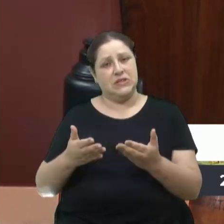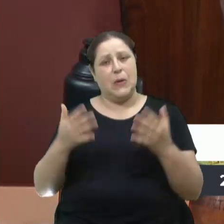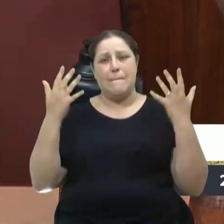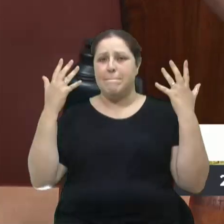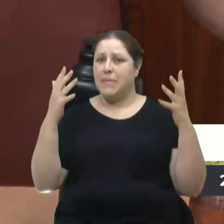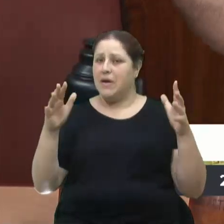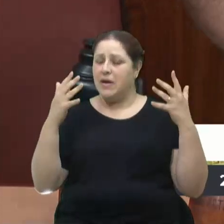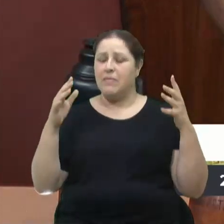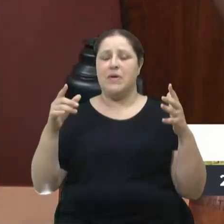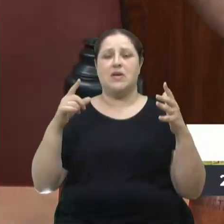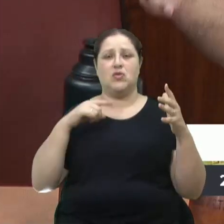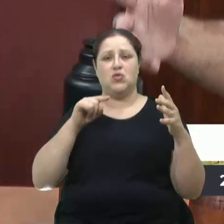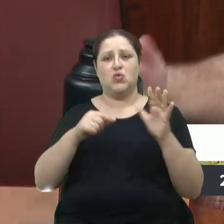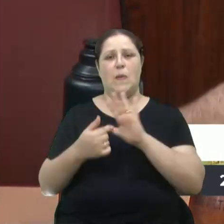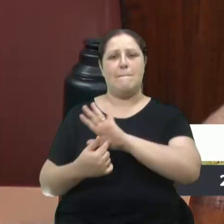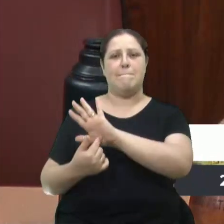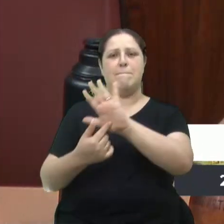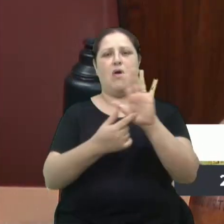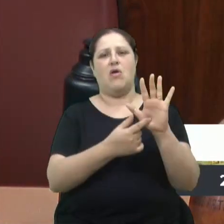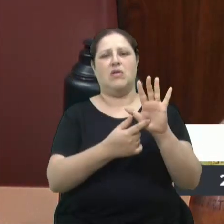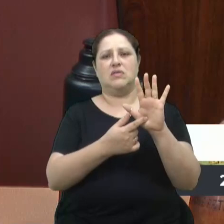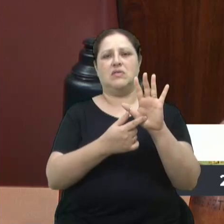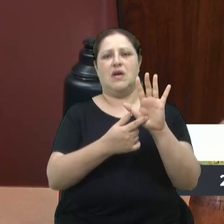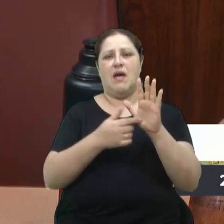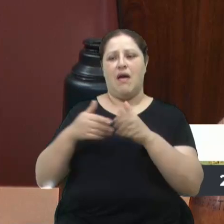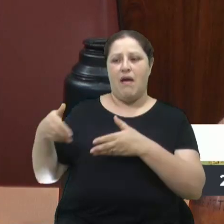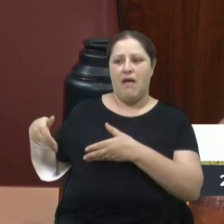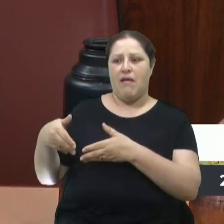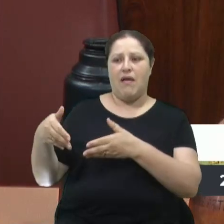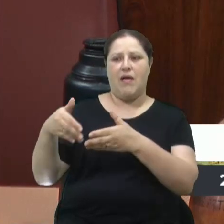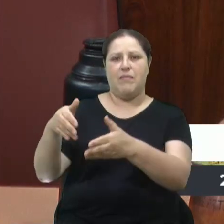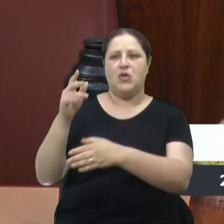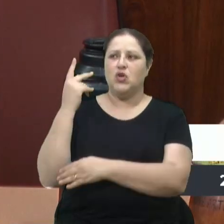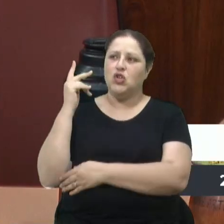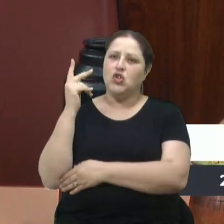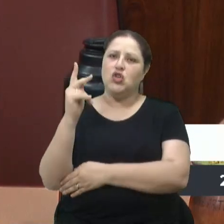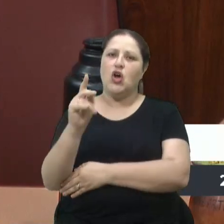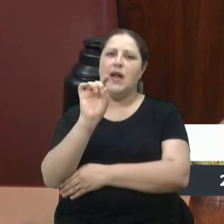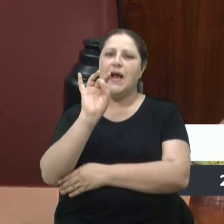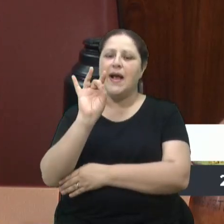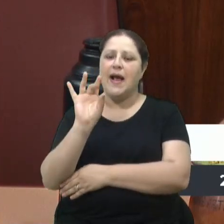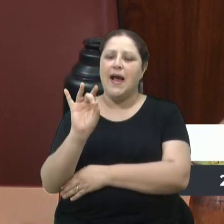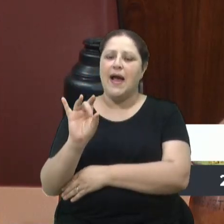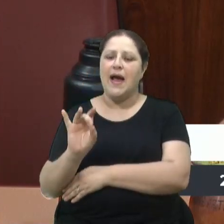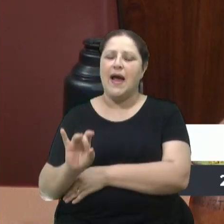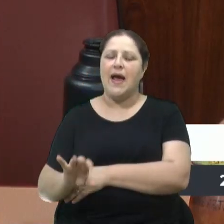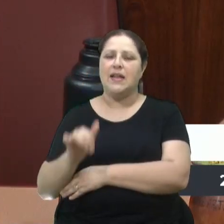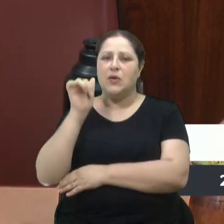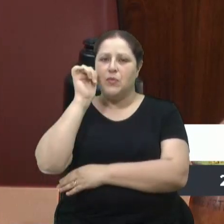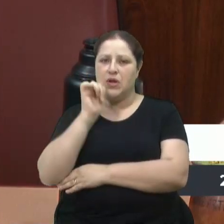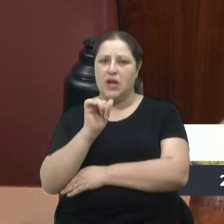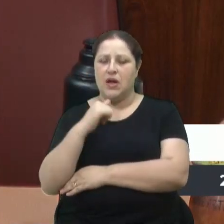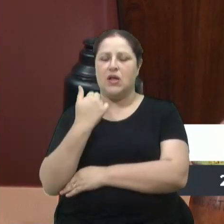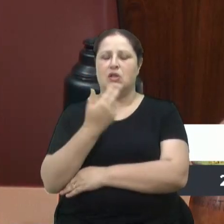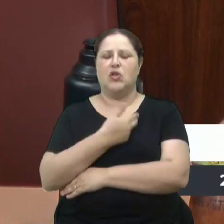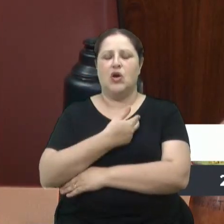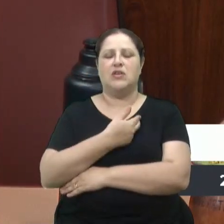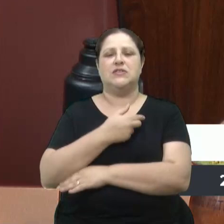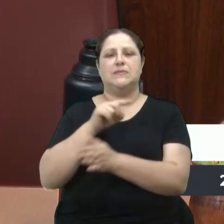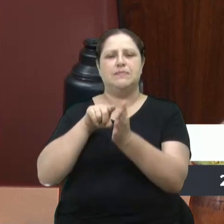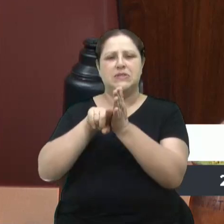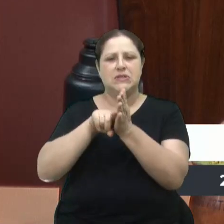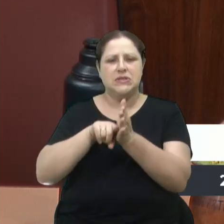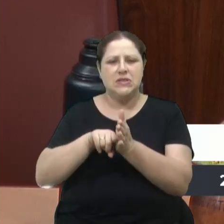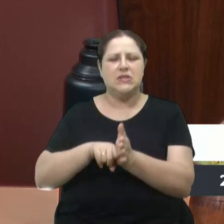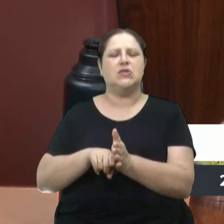pela visibilidade dessas trajetórias, para que a gente também, enquanto cidadãos, enquanto